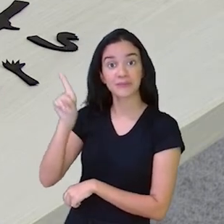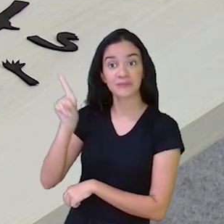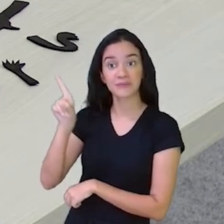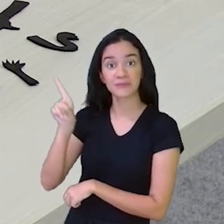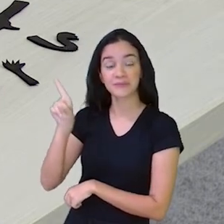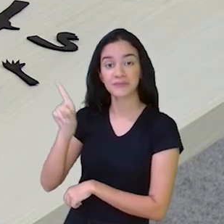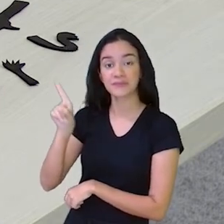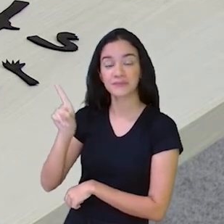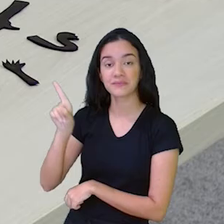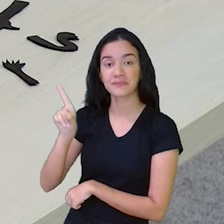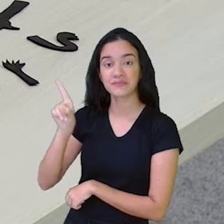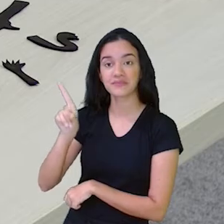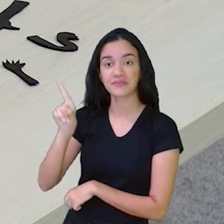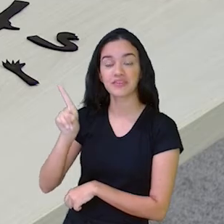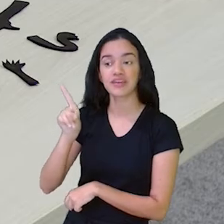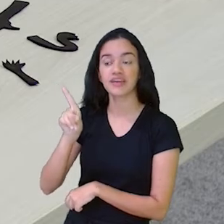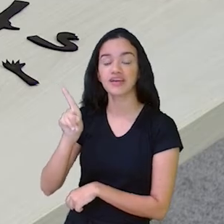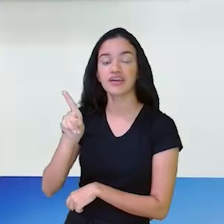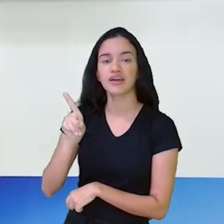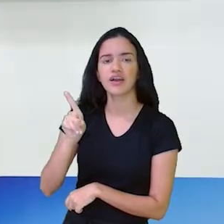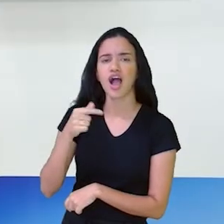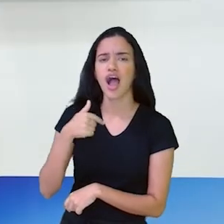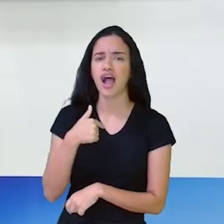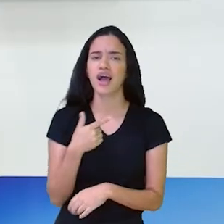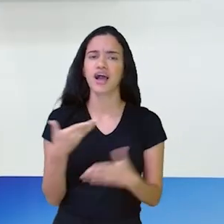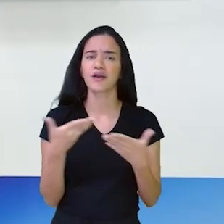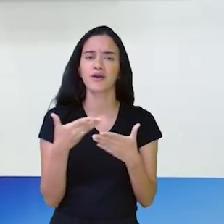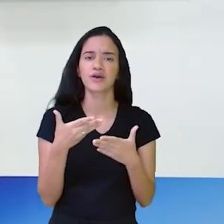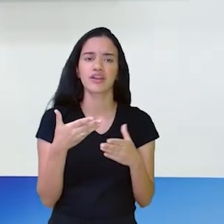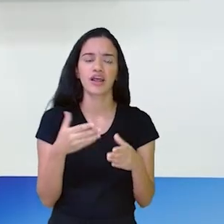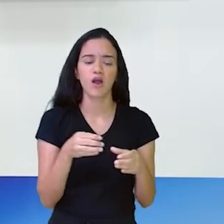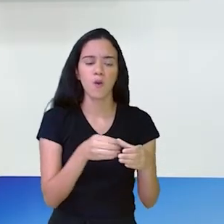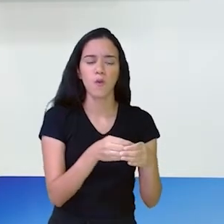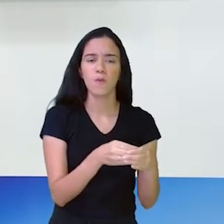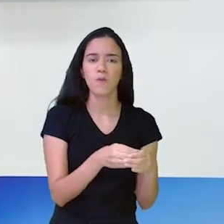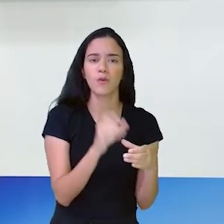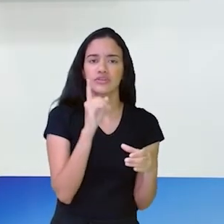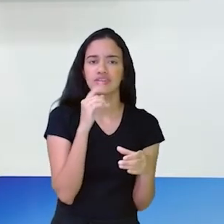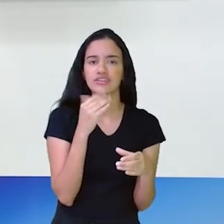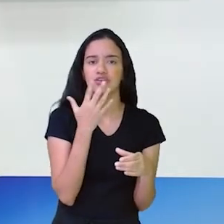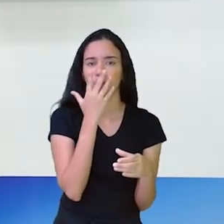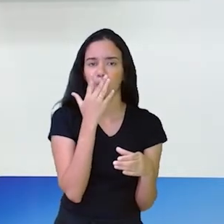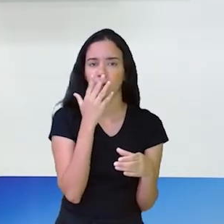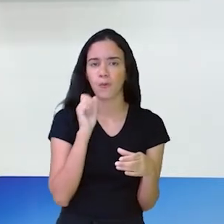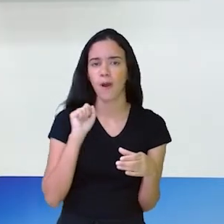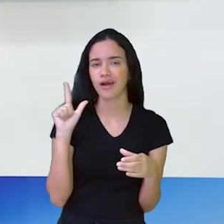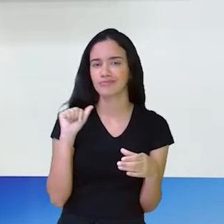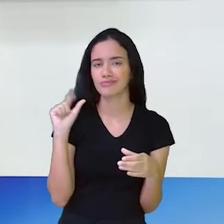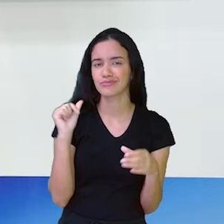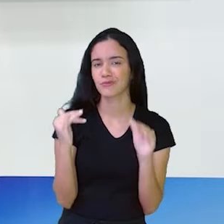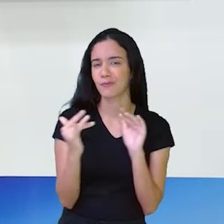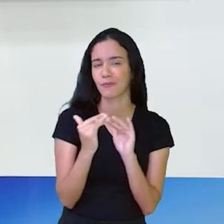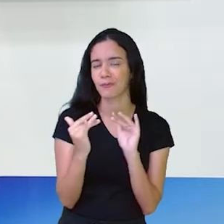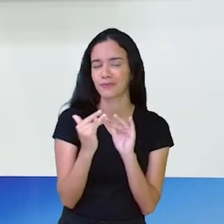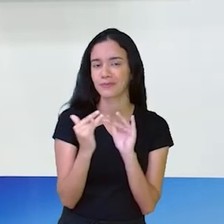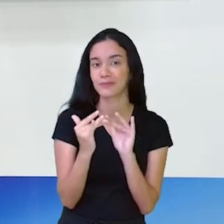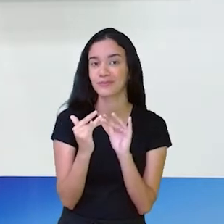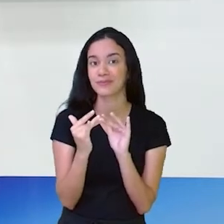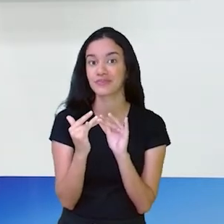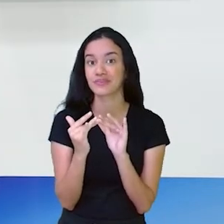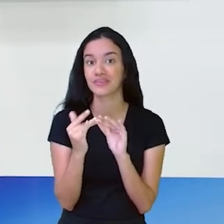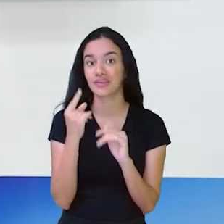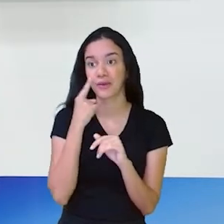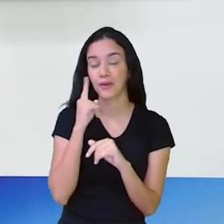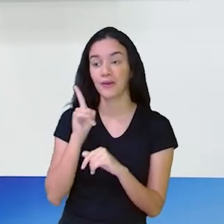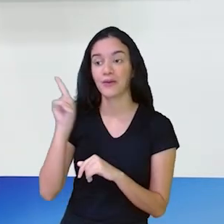Só o potinho azul que não combinou com o canudo, mas tá tranquilo assim. Então vamos lá, deixa eu deixar